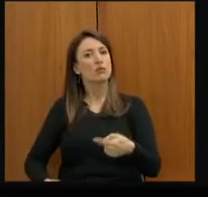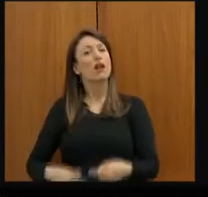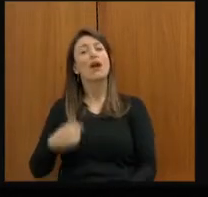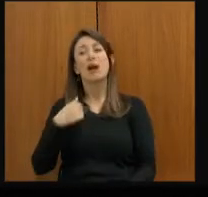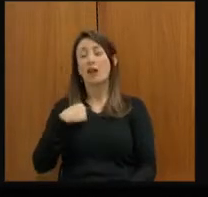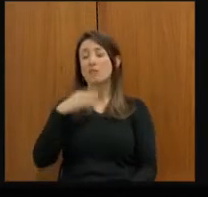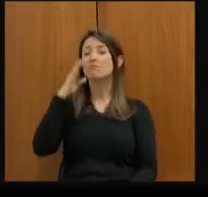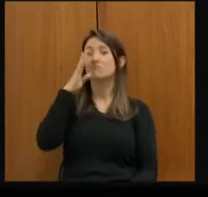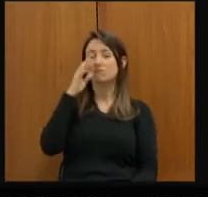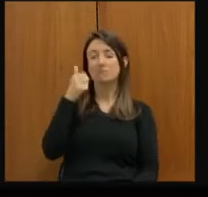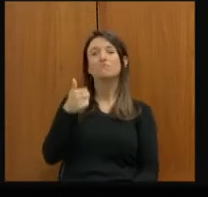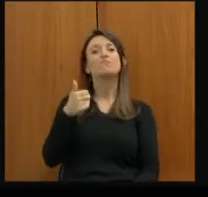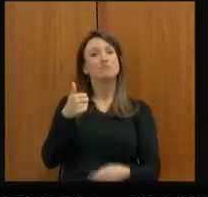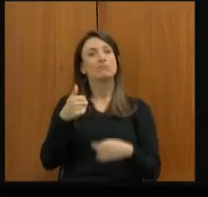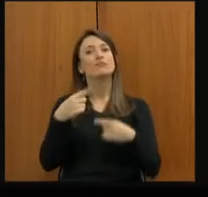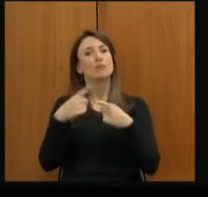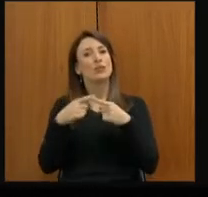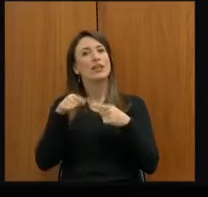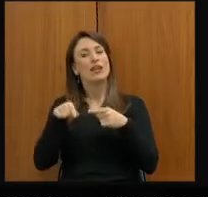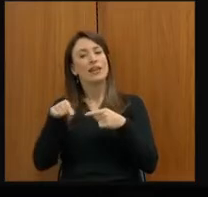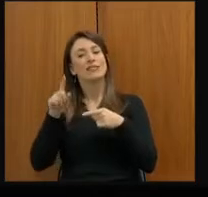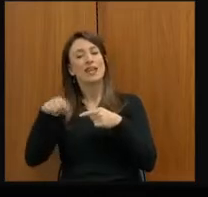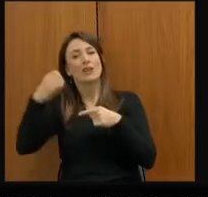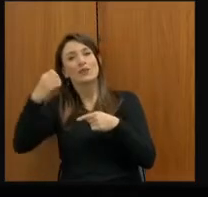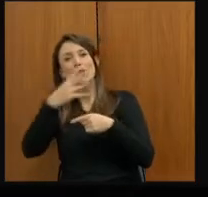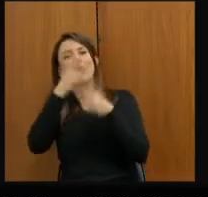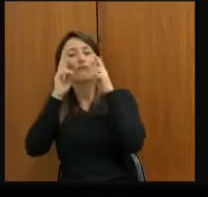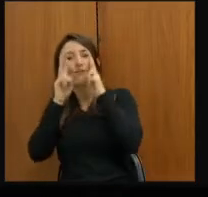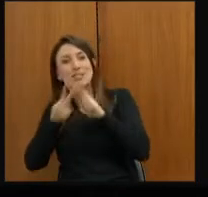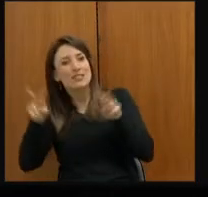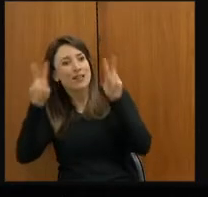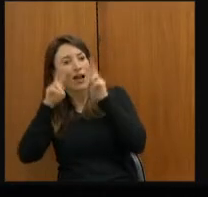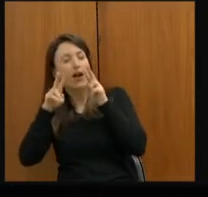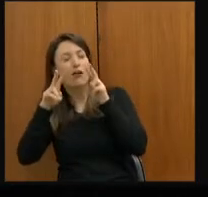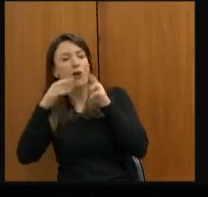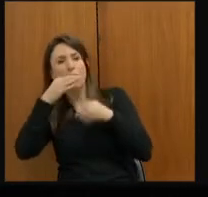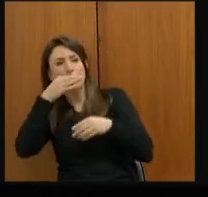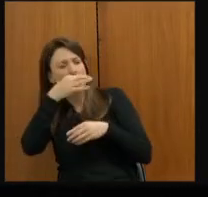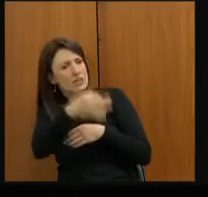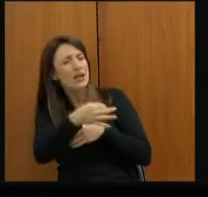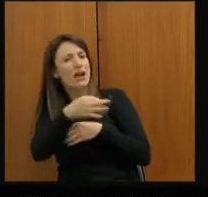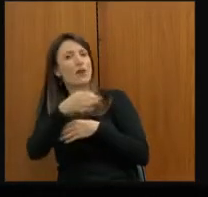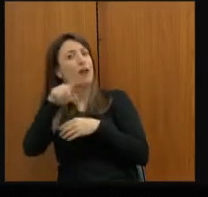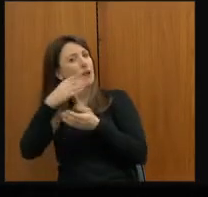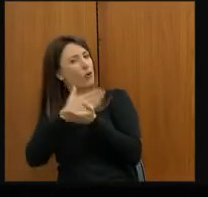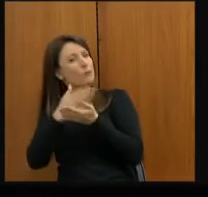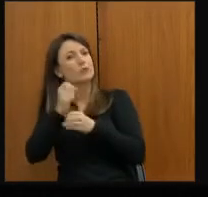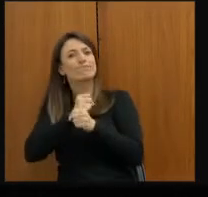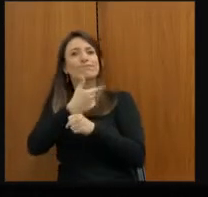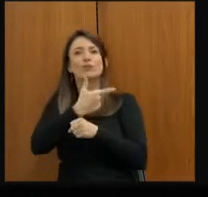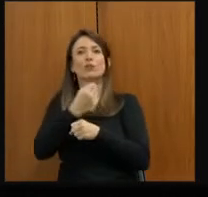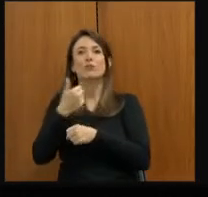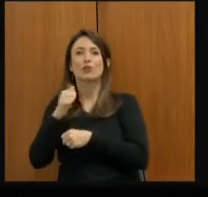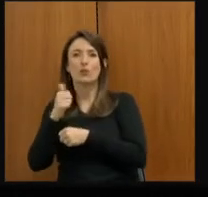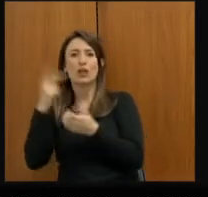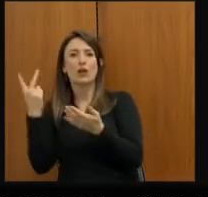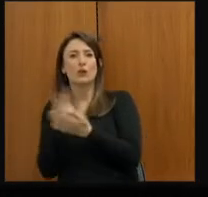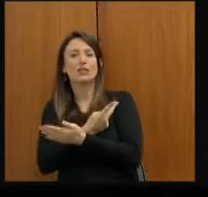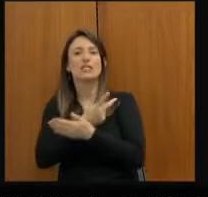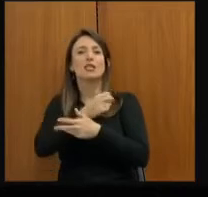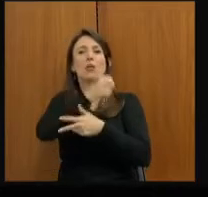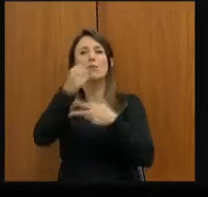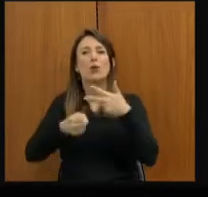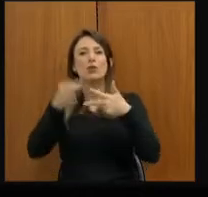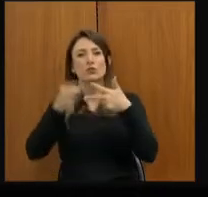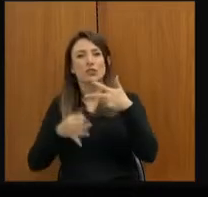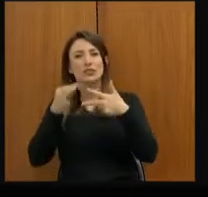que a partir de 2011 ouvir no poder judiciário que trouxe uma grande revolução para